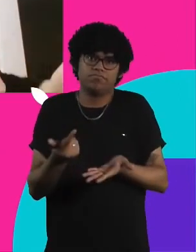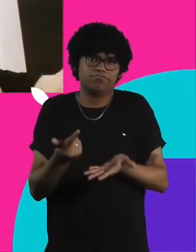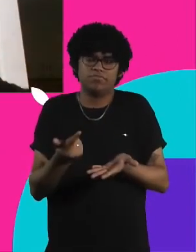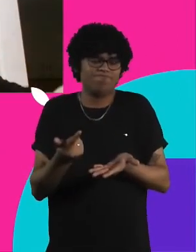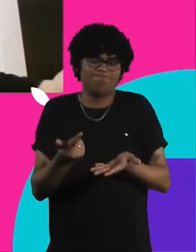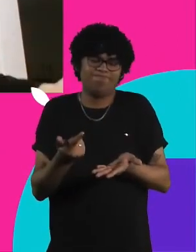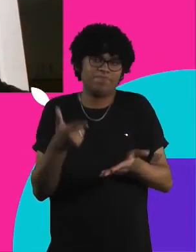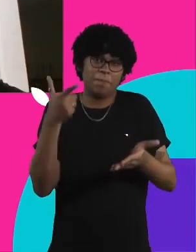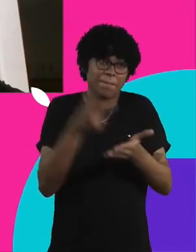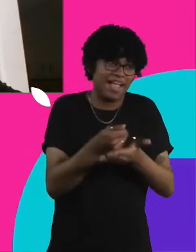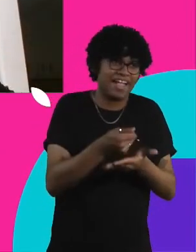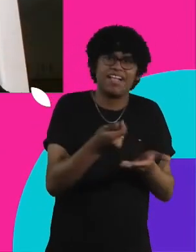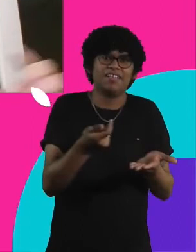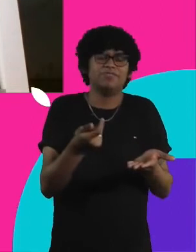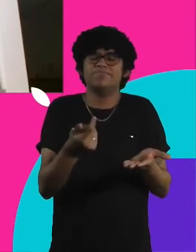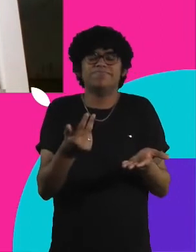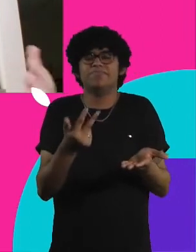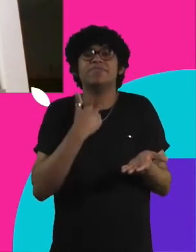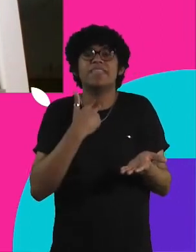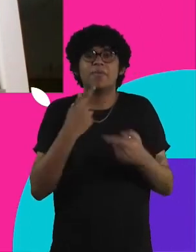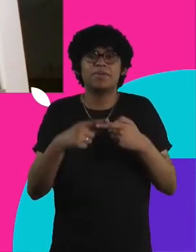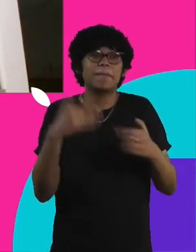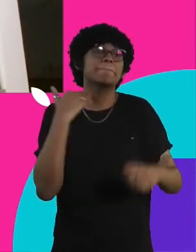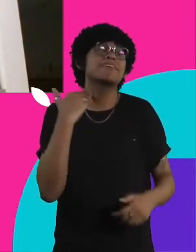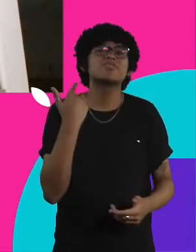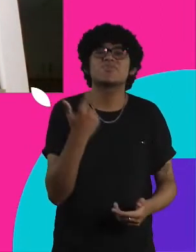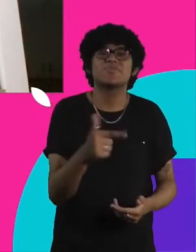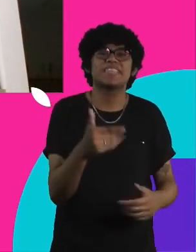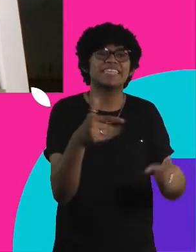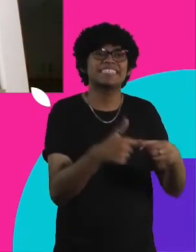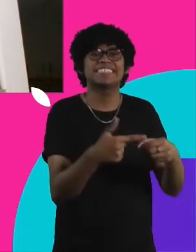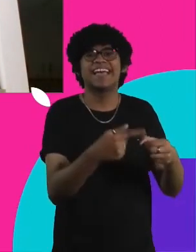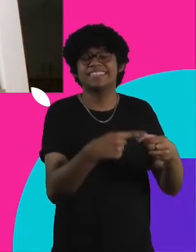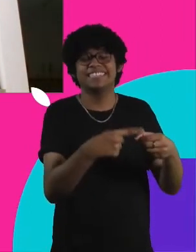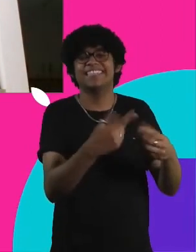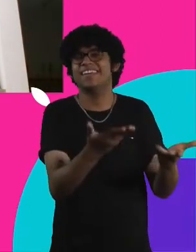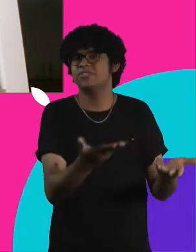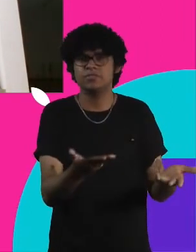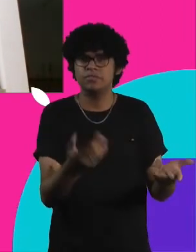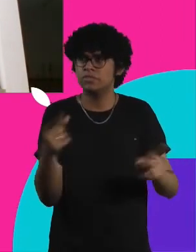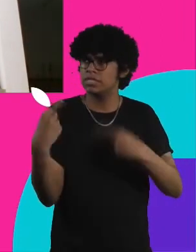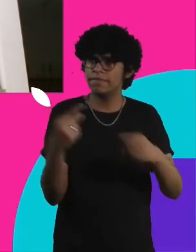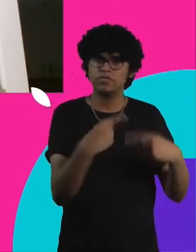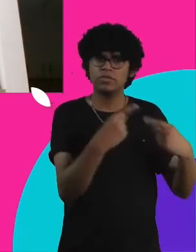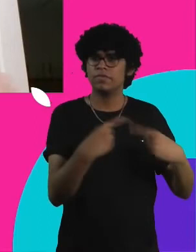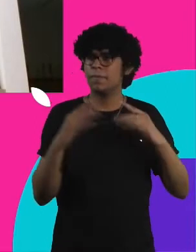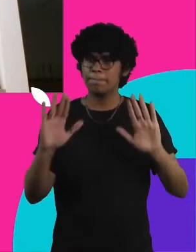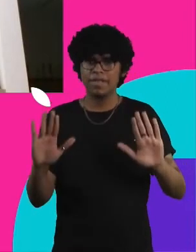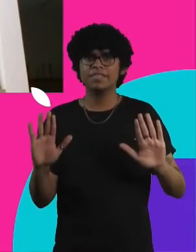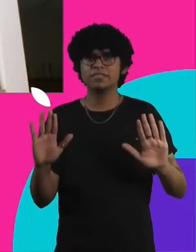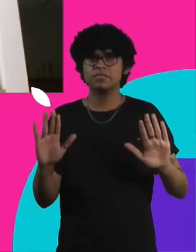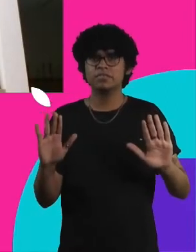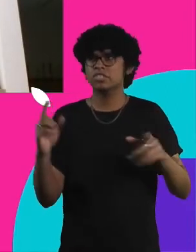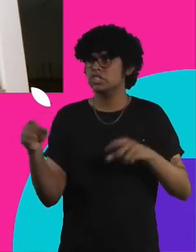conseguia chegar na cidade onde tinha o banco. Então, assim, a gente teve vários desafios, mas todos os desafios que apareciam, até o